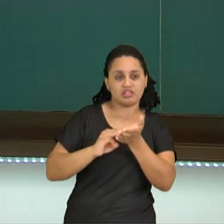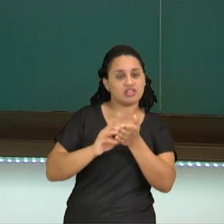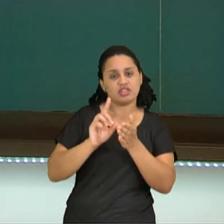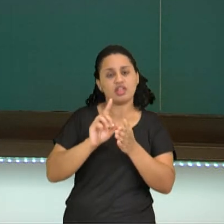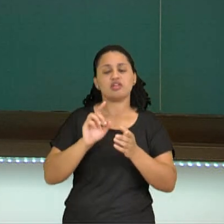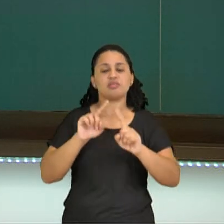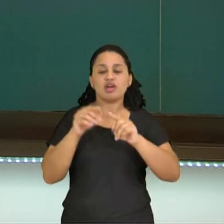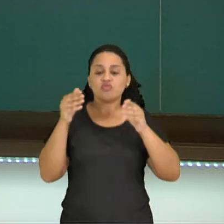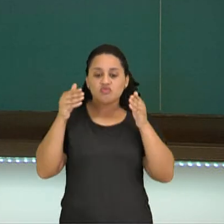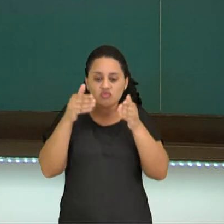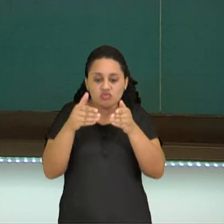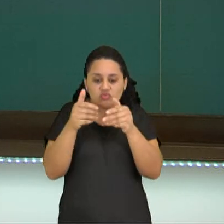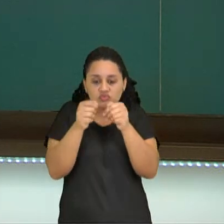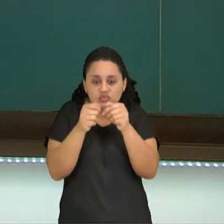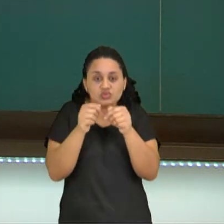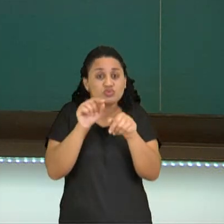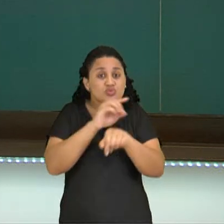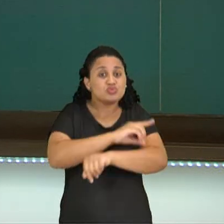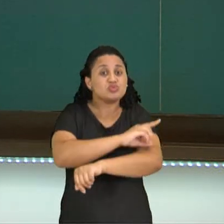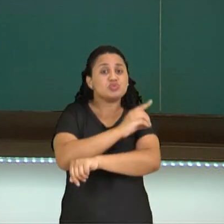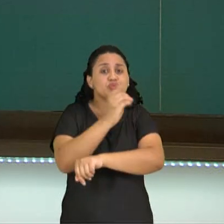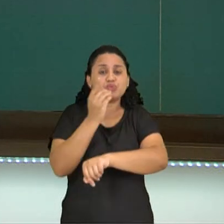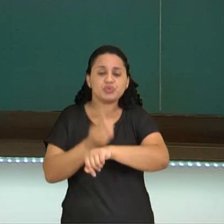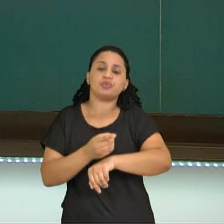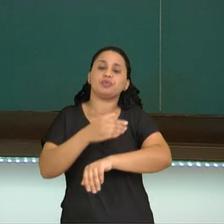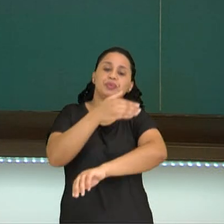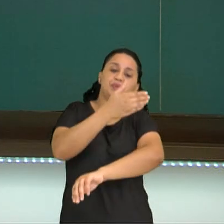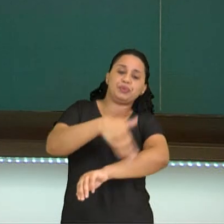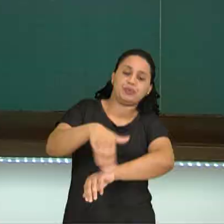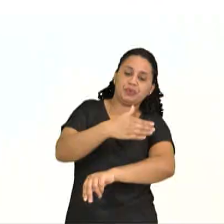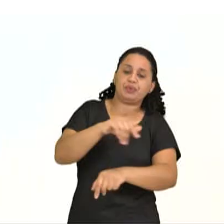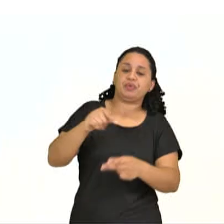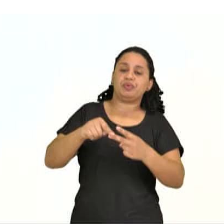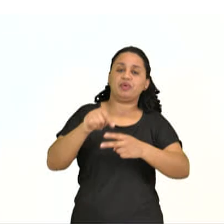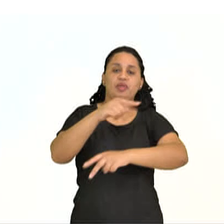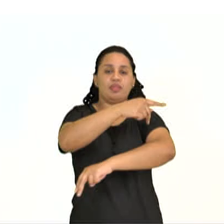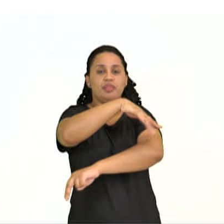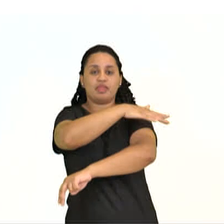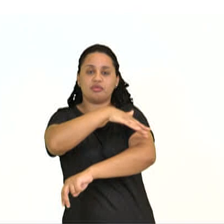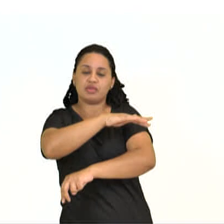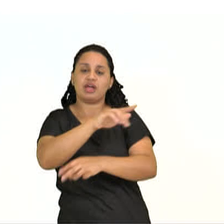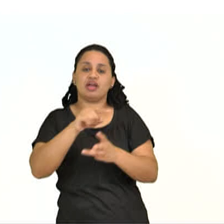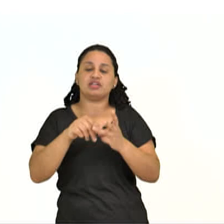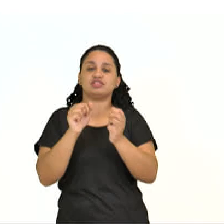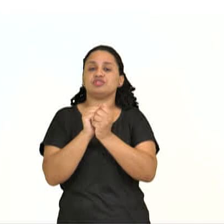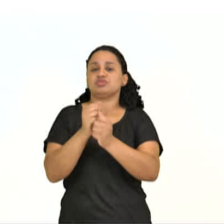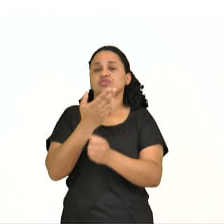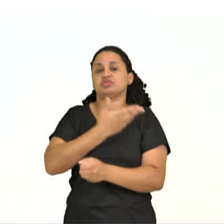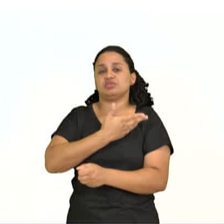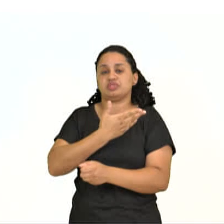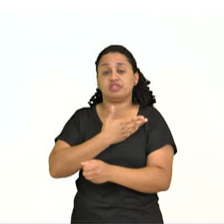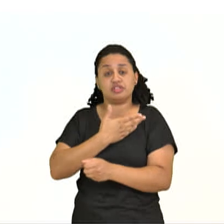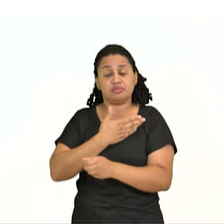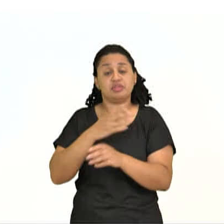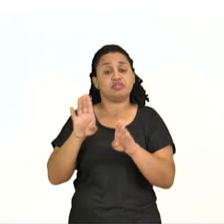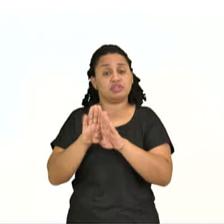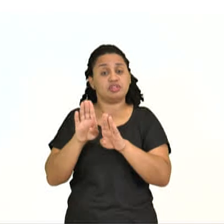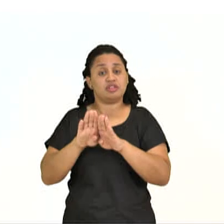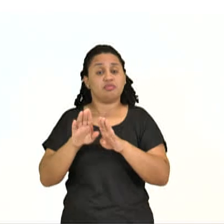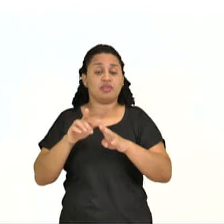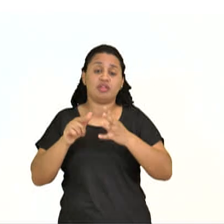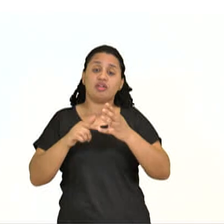ficam vidrados o dia inteiro, seja na rua, na praça, com os amigos e até mesmo no